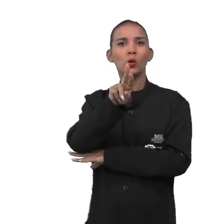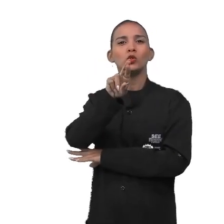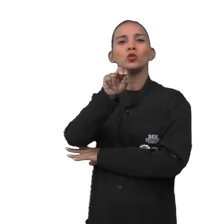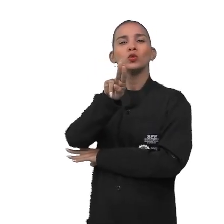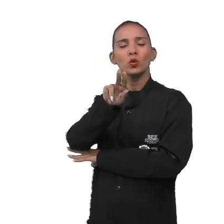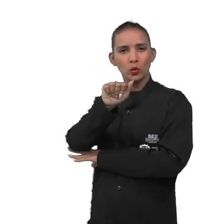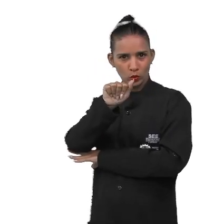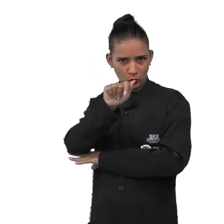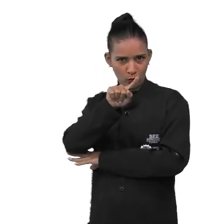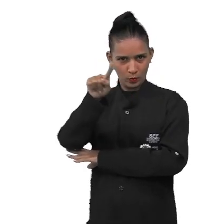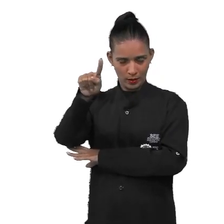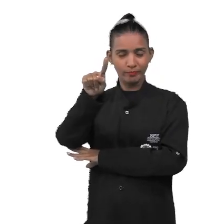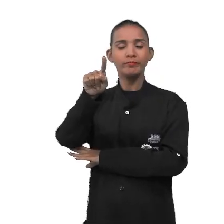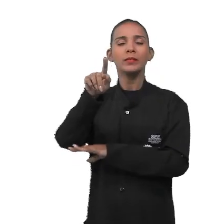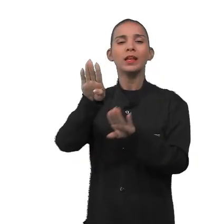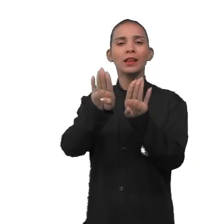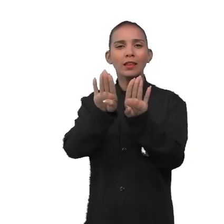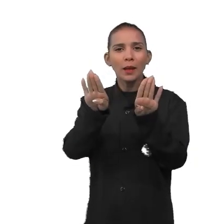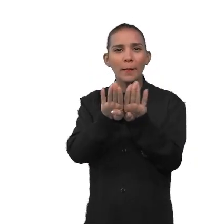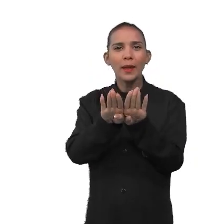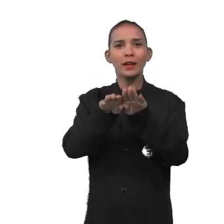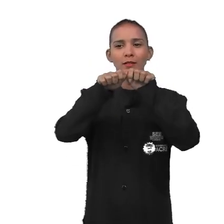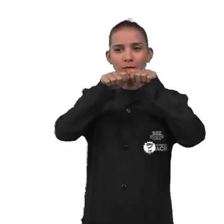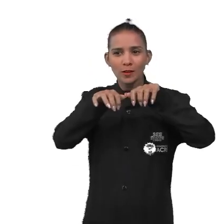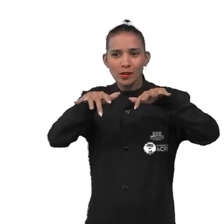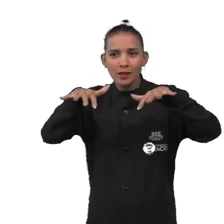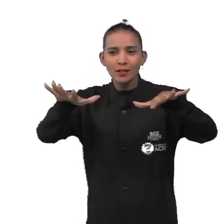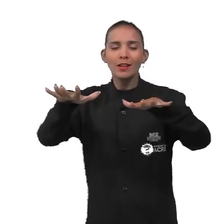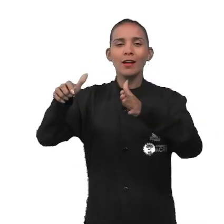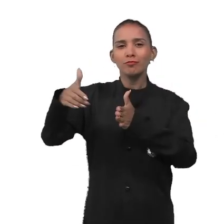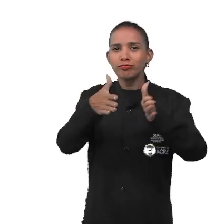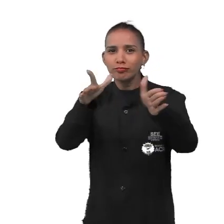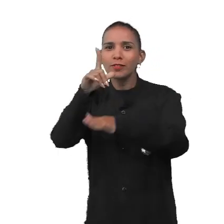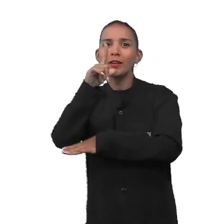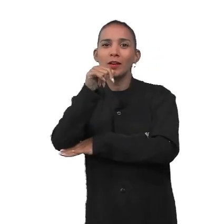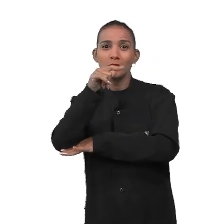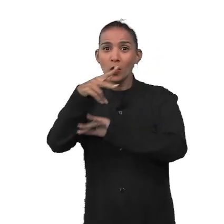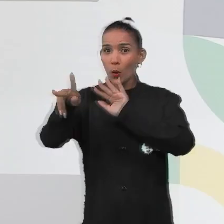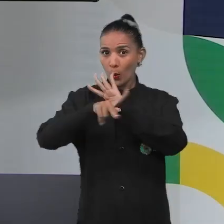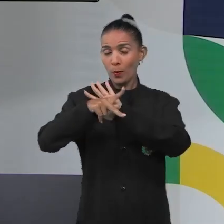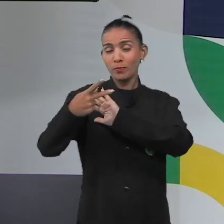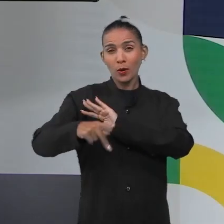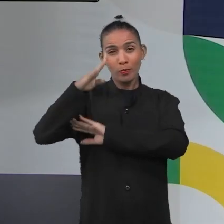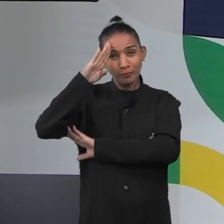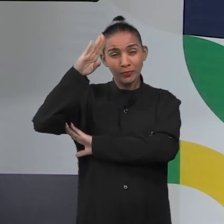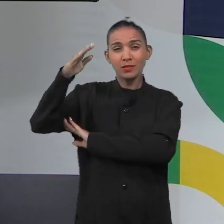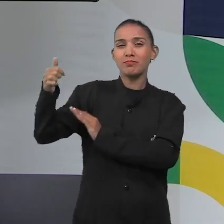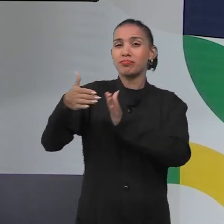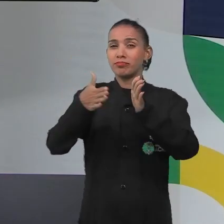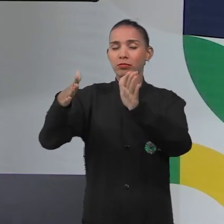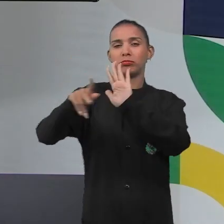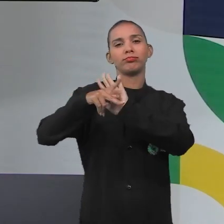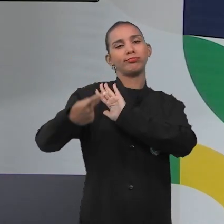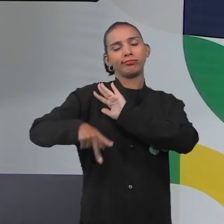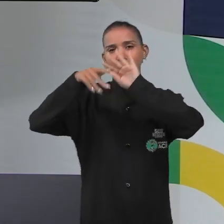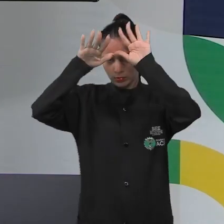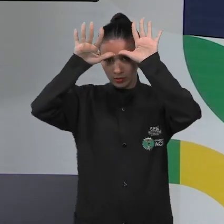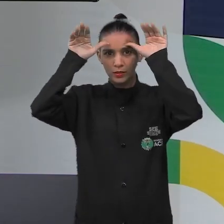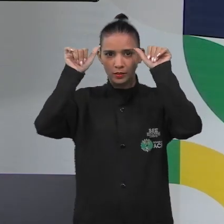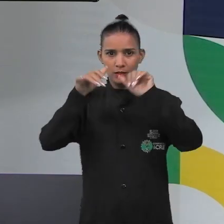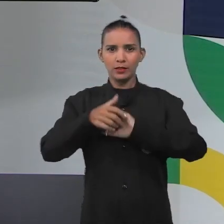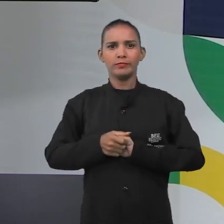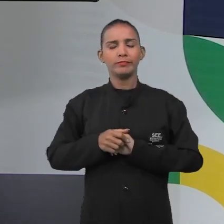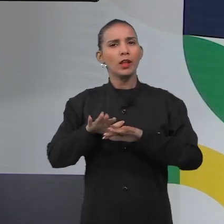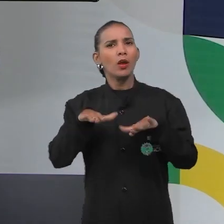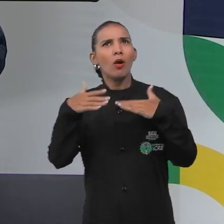aí a distribuição das bacias hidrográficas dos principais rios acreanos. Olha que interessante, o nome